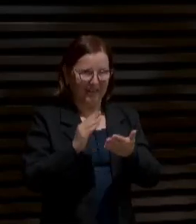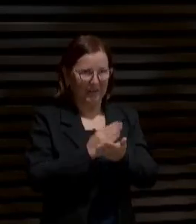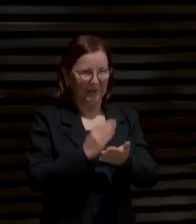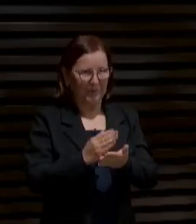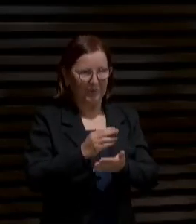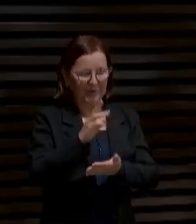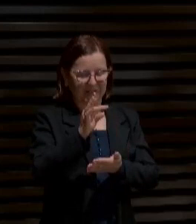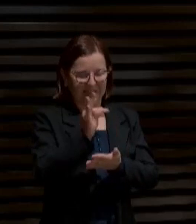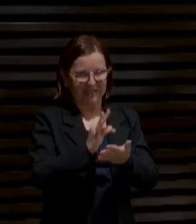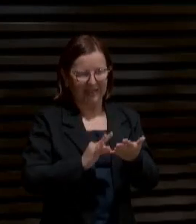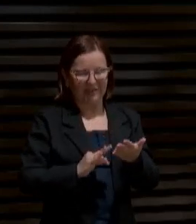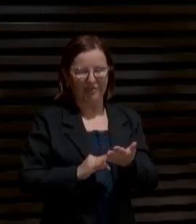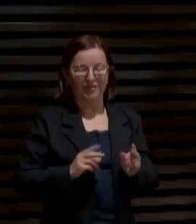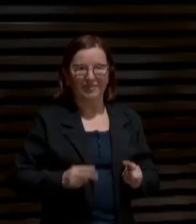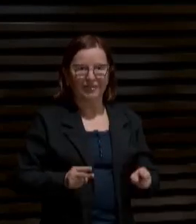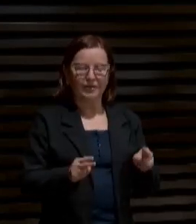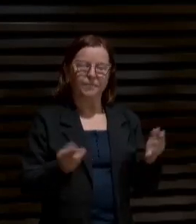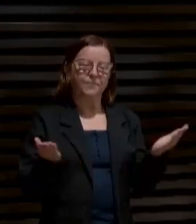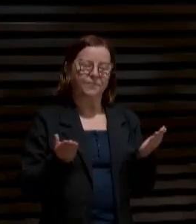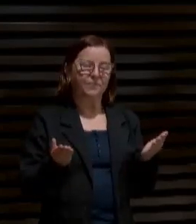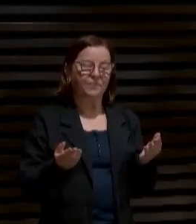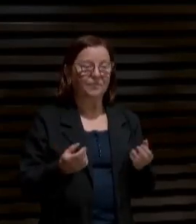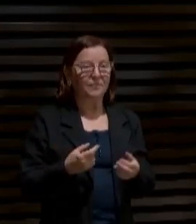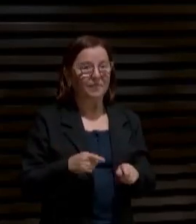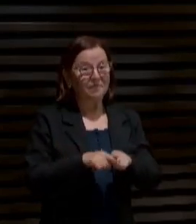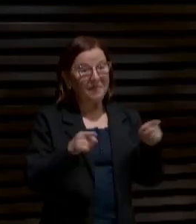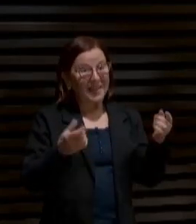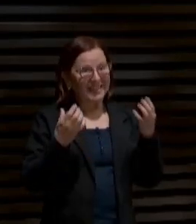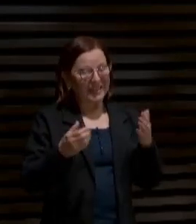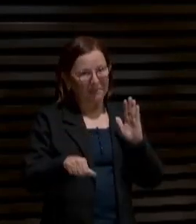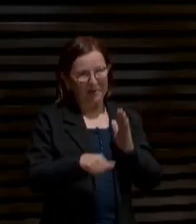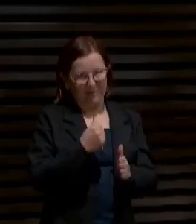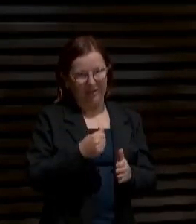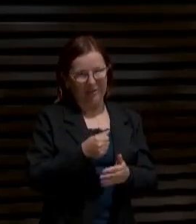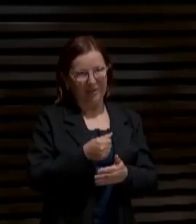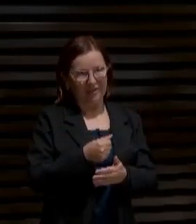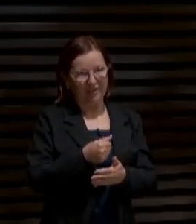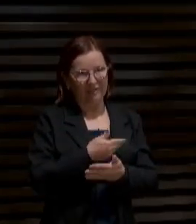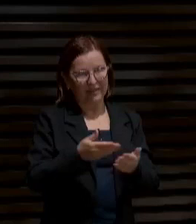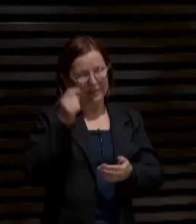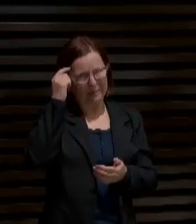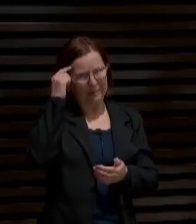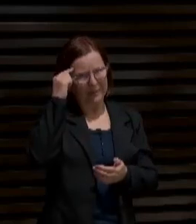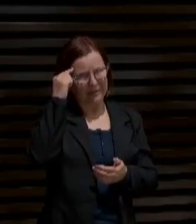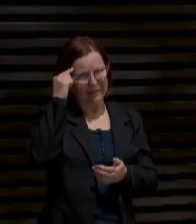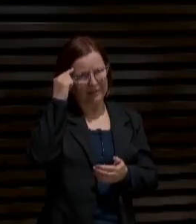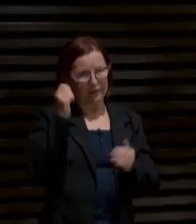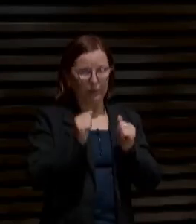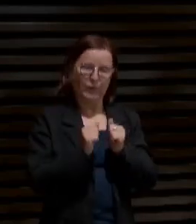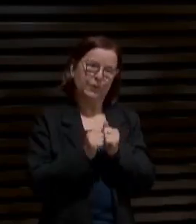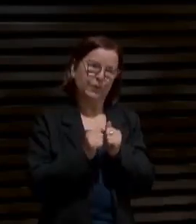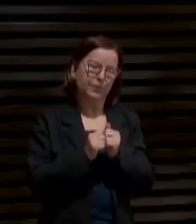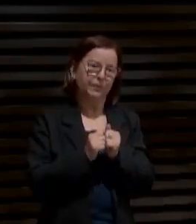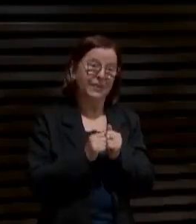hoje Ah mas eu quero primeiramente que você pense comigo uma questão se alguém lhe